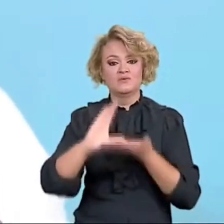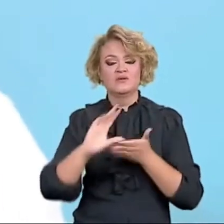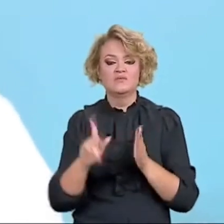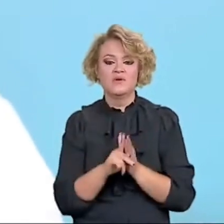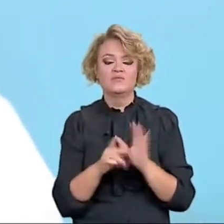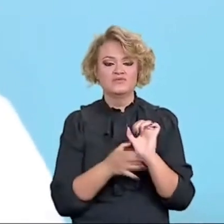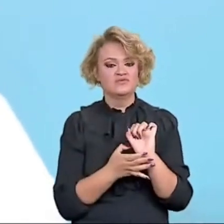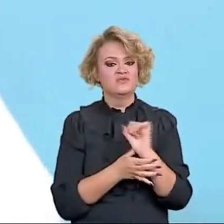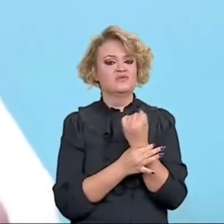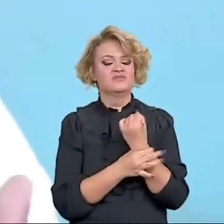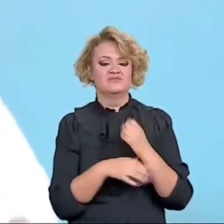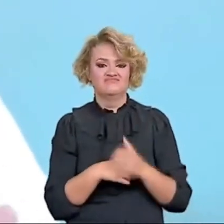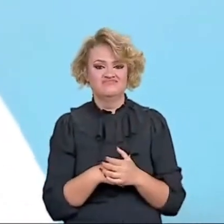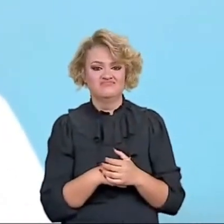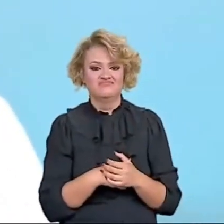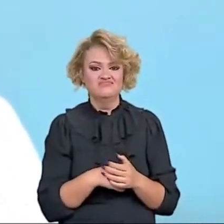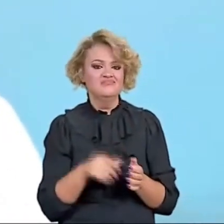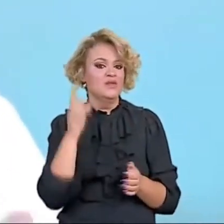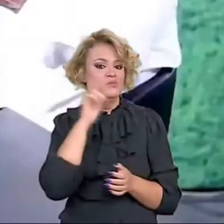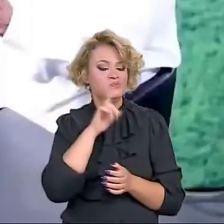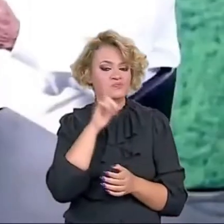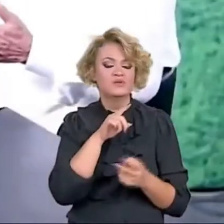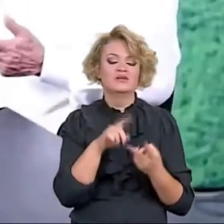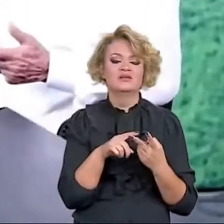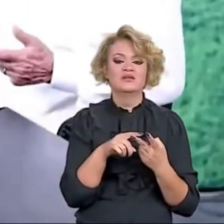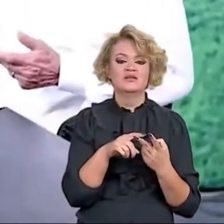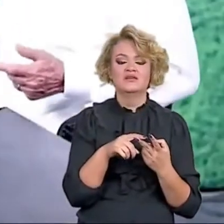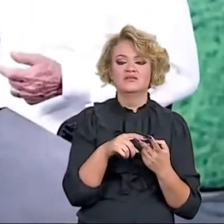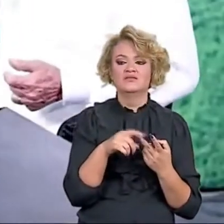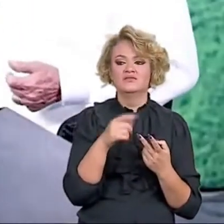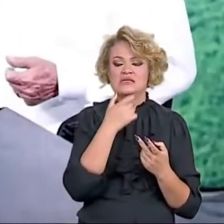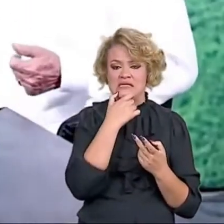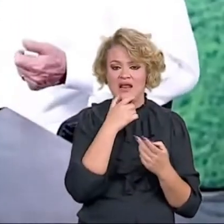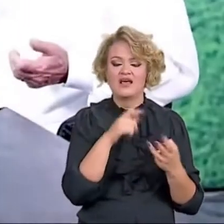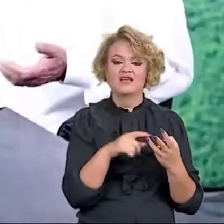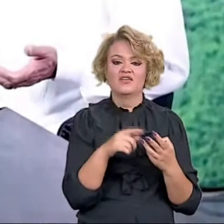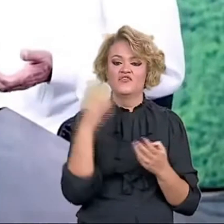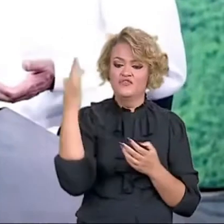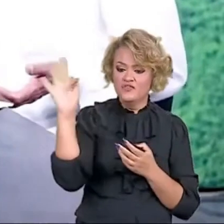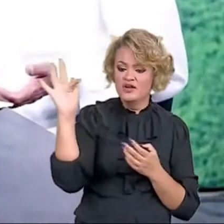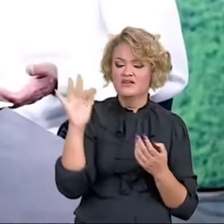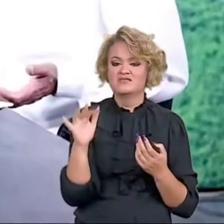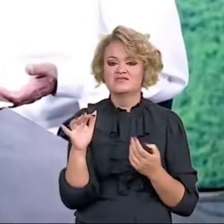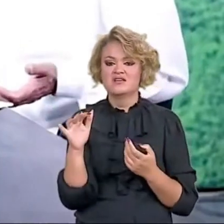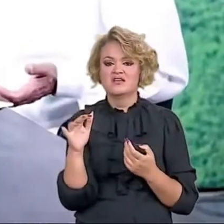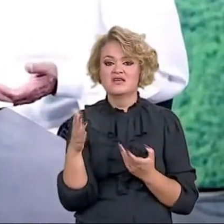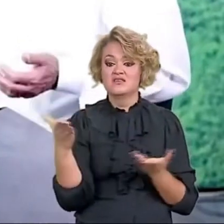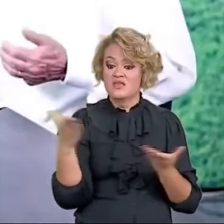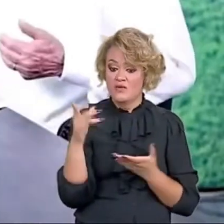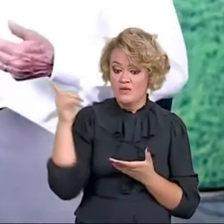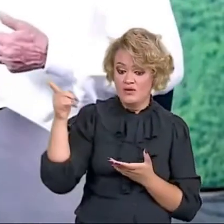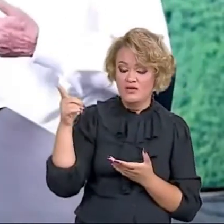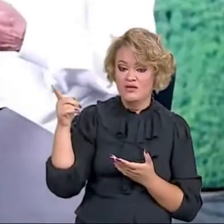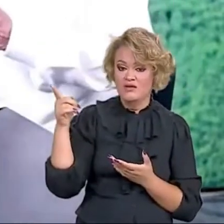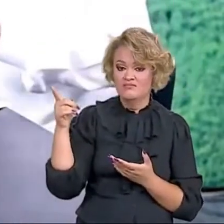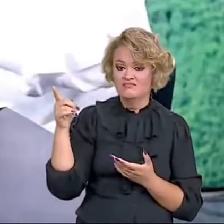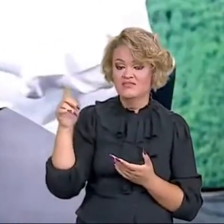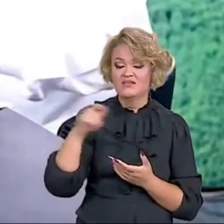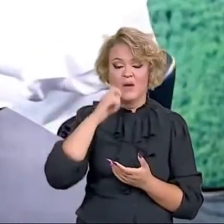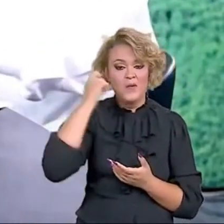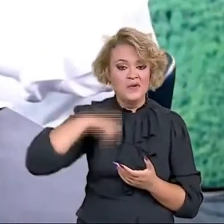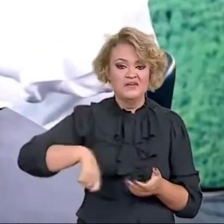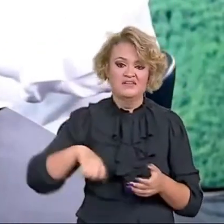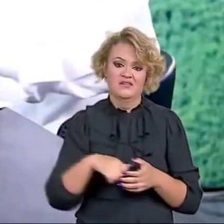permanente. Estados Unidos com o Iraque, Inglaterra e França com a Líbia, e agora o Putin na Ucrânia. Olha, essa gente